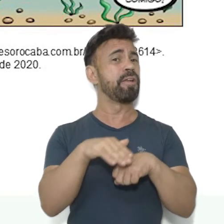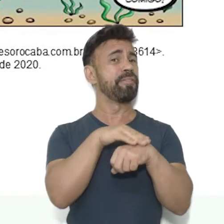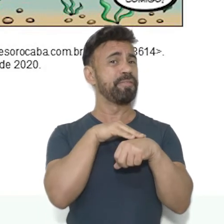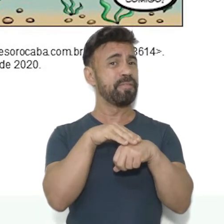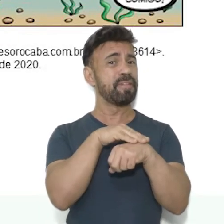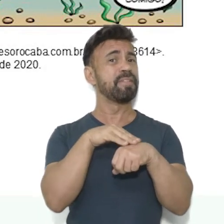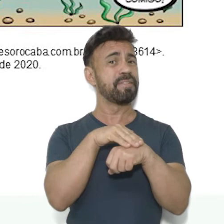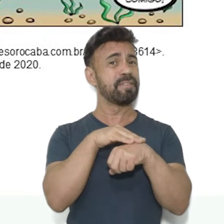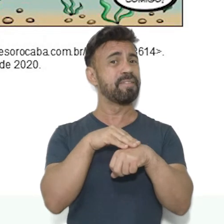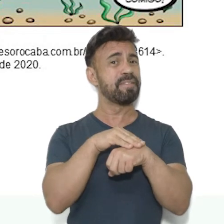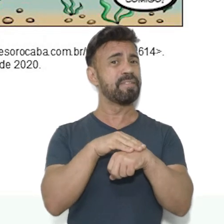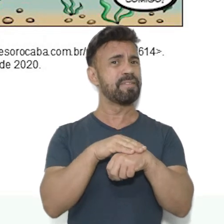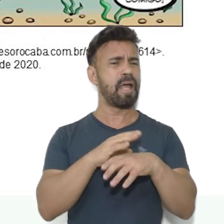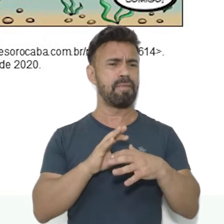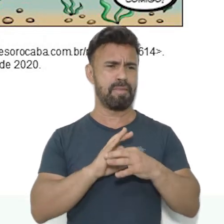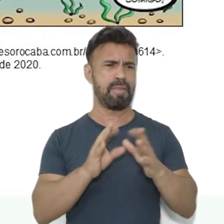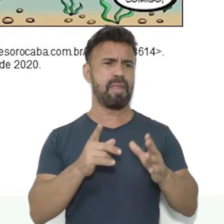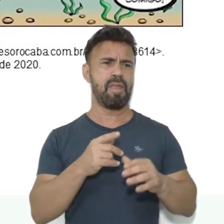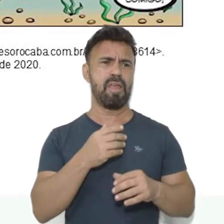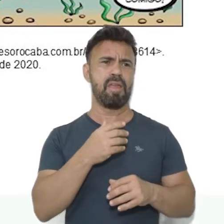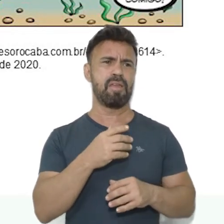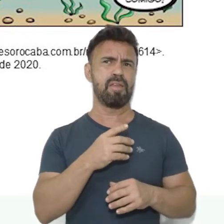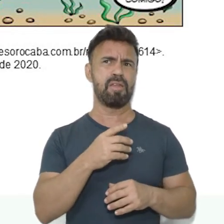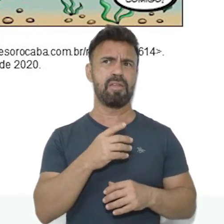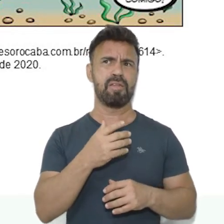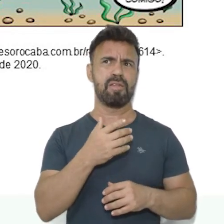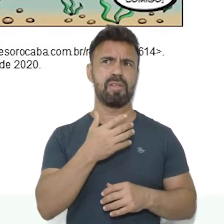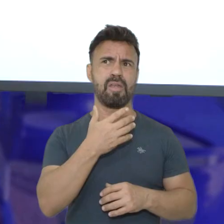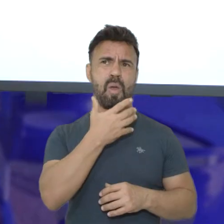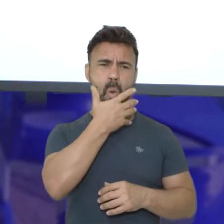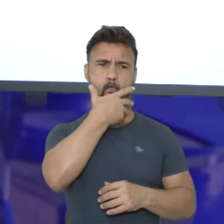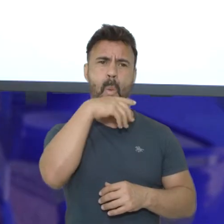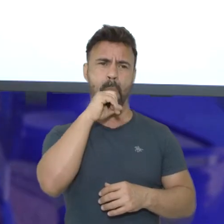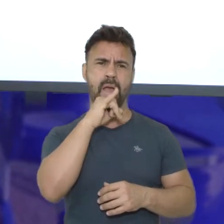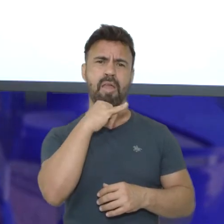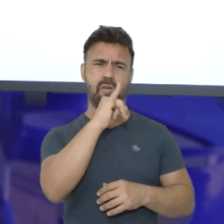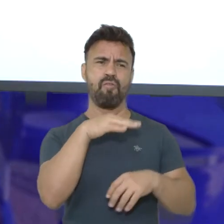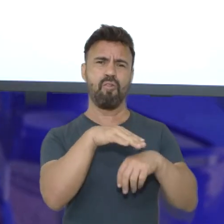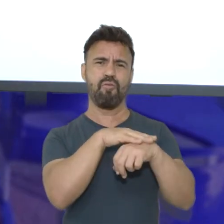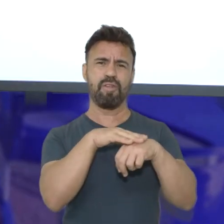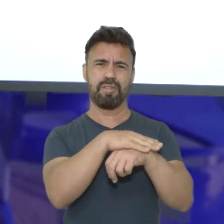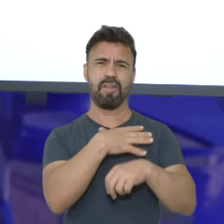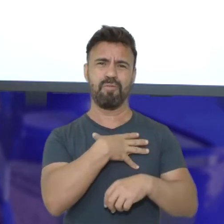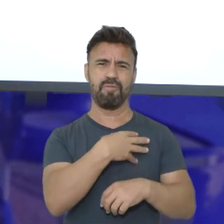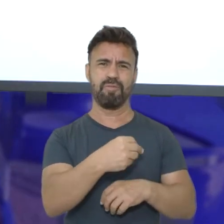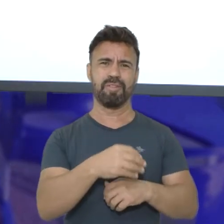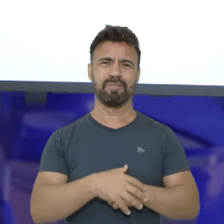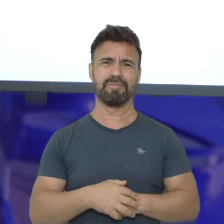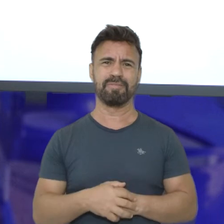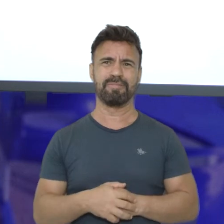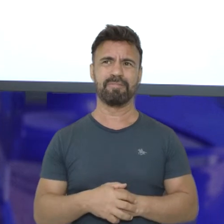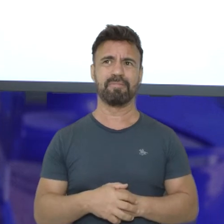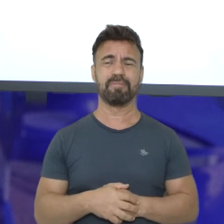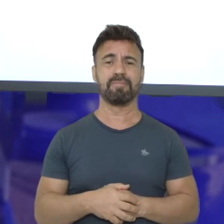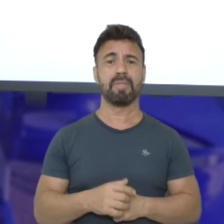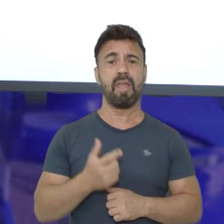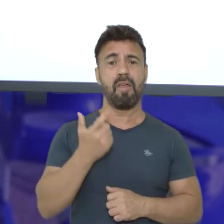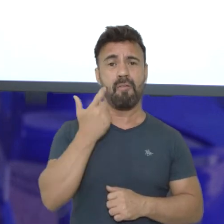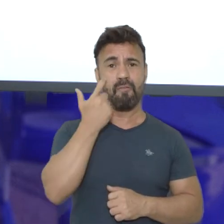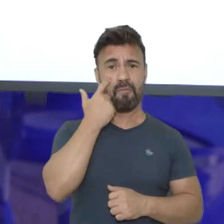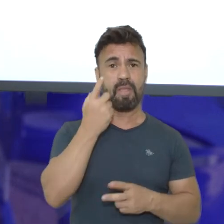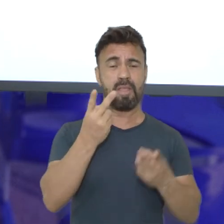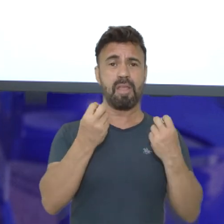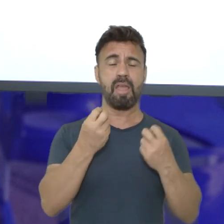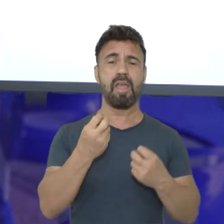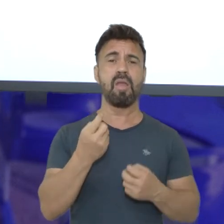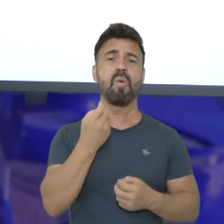conversinha. Deixa comigo, responde aí o peixe, né? O maridinho aí da peixe fêmea. Então veja que o